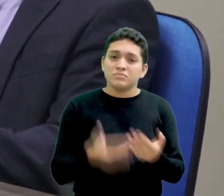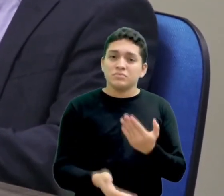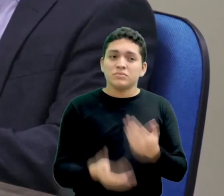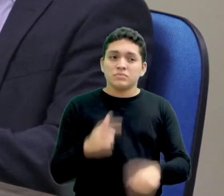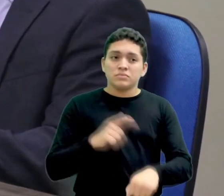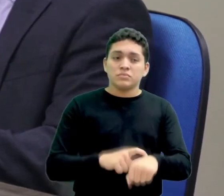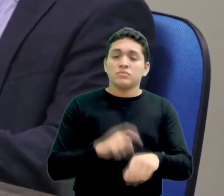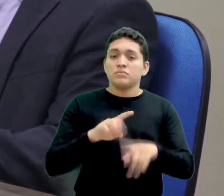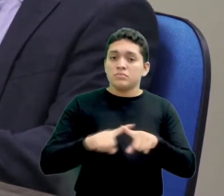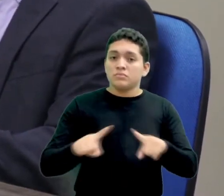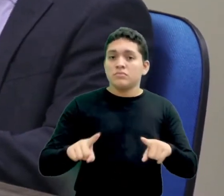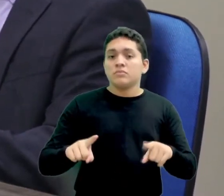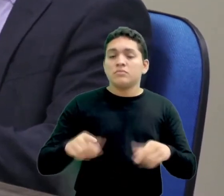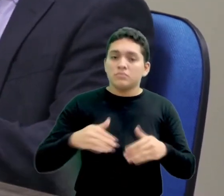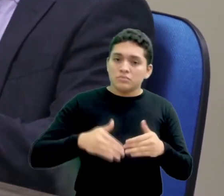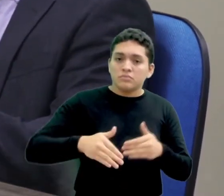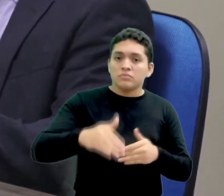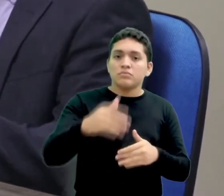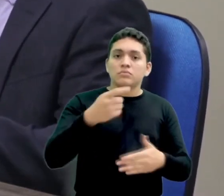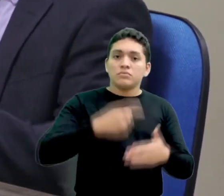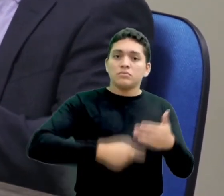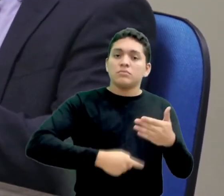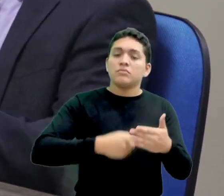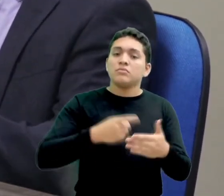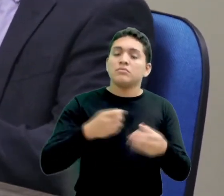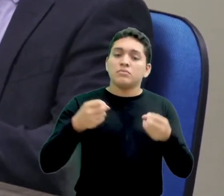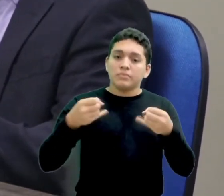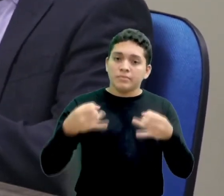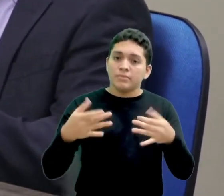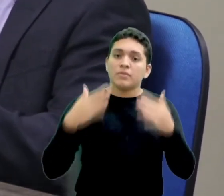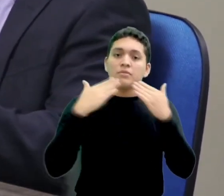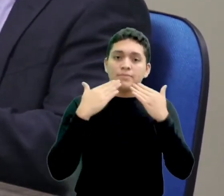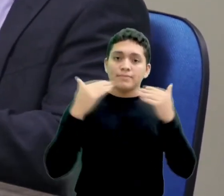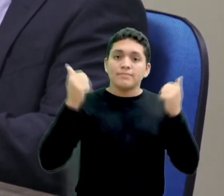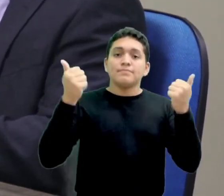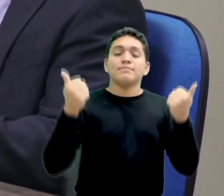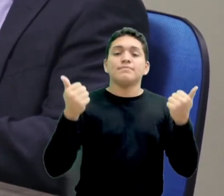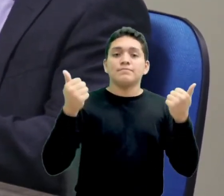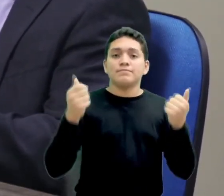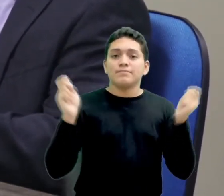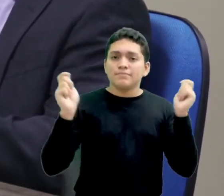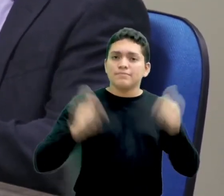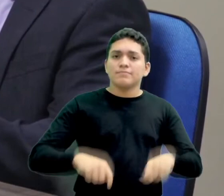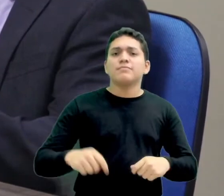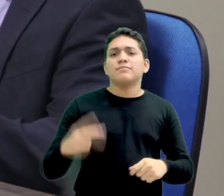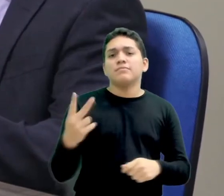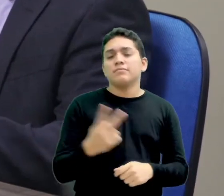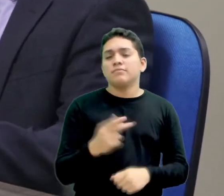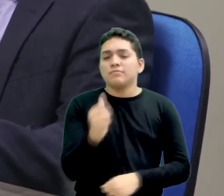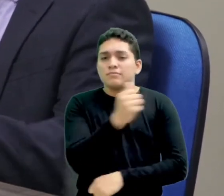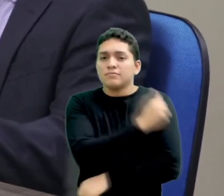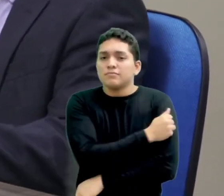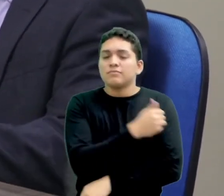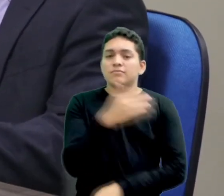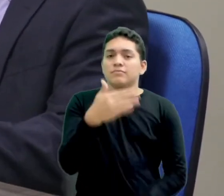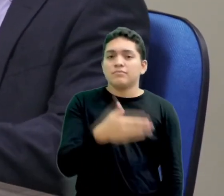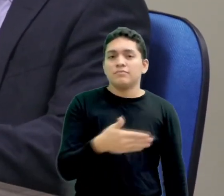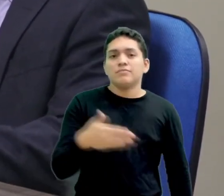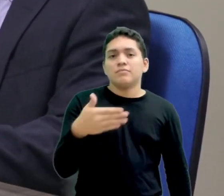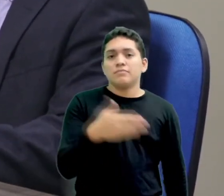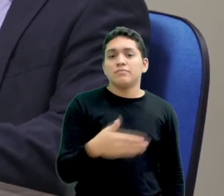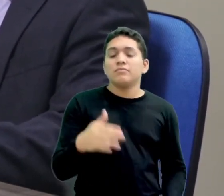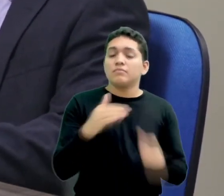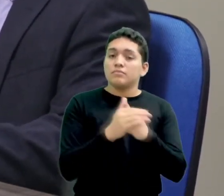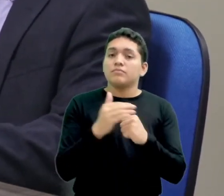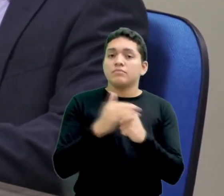possa caminhar sobre todos os textos, explicar da melhor forma possível, permitir que o aluno ali ele participe da aula e